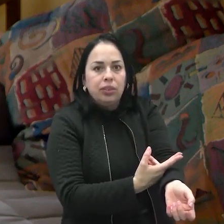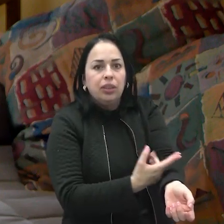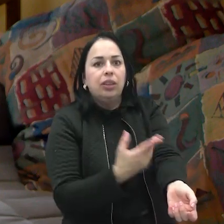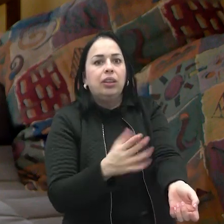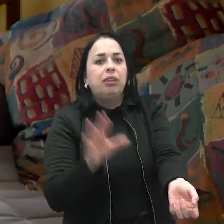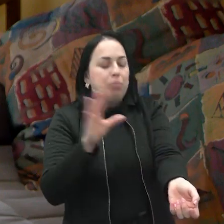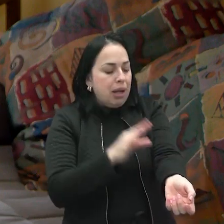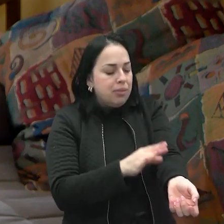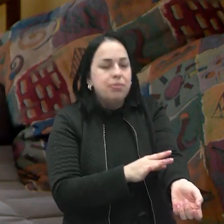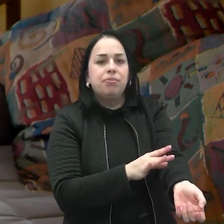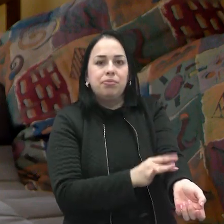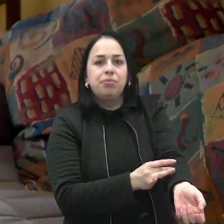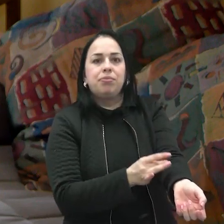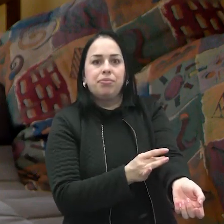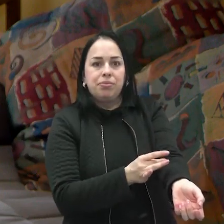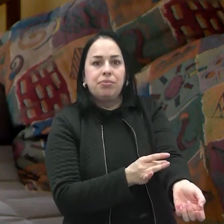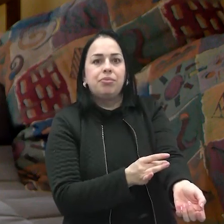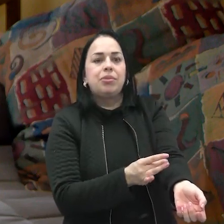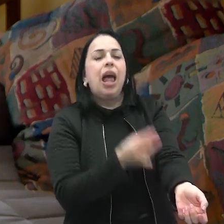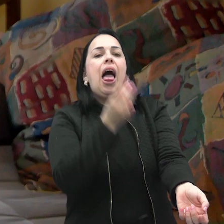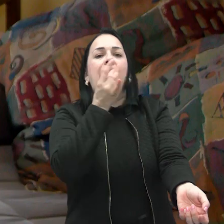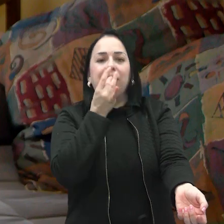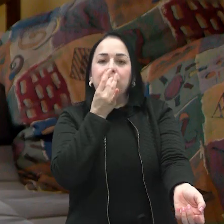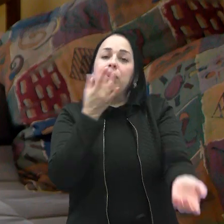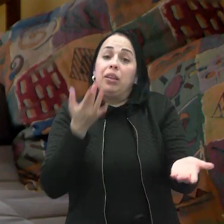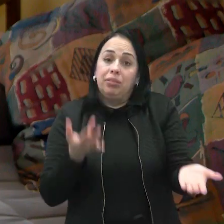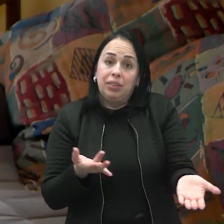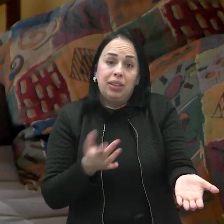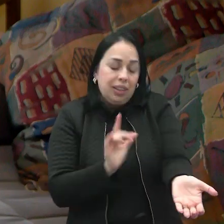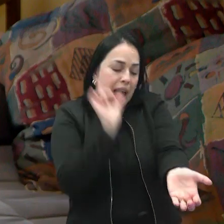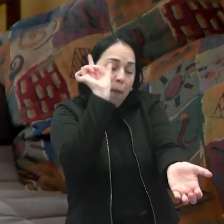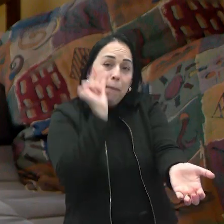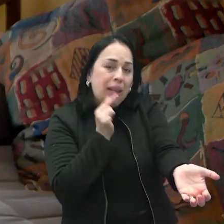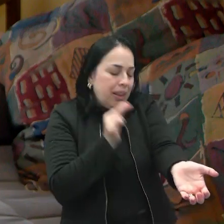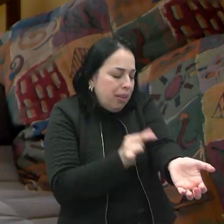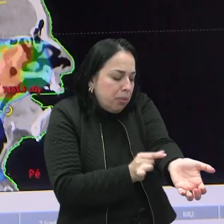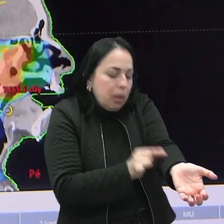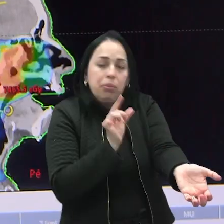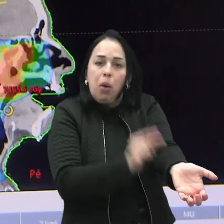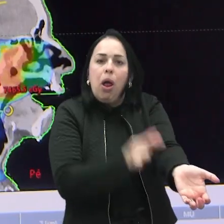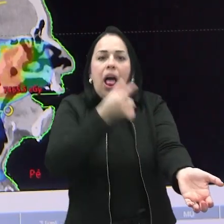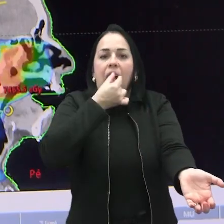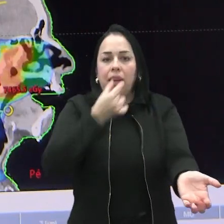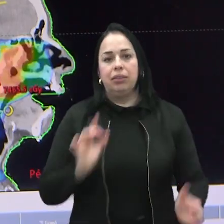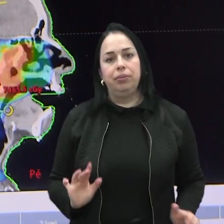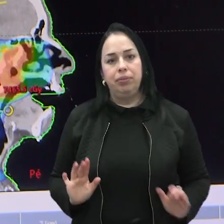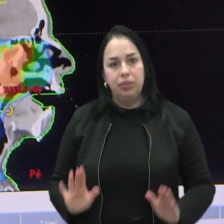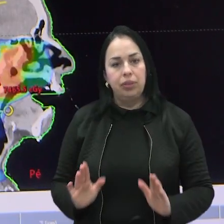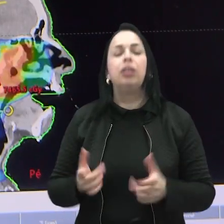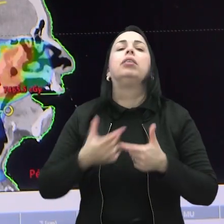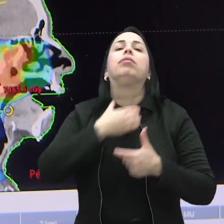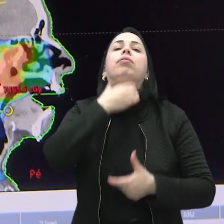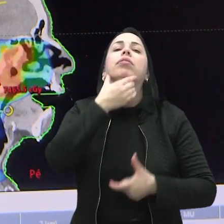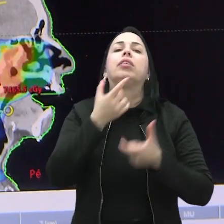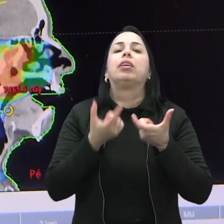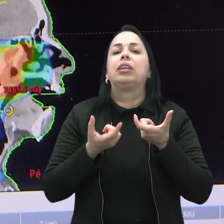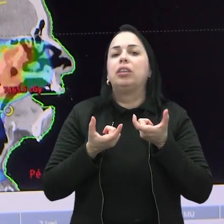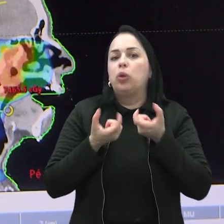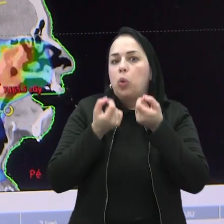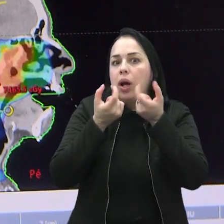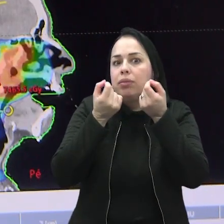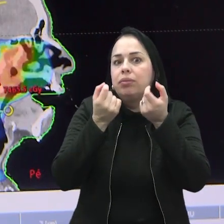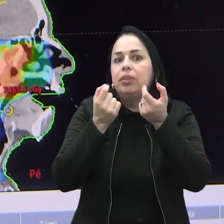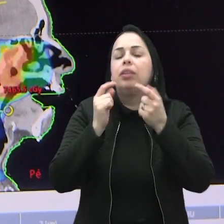chamam como retalho de língua. Então, hoje eu tenho uma língua que não é uma língua, é um pedacinho do meu braço. O câncer de cabeça e pescoço